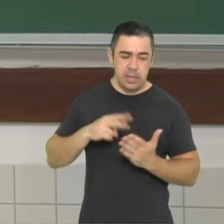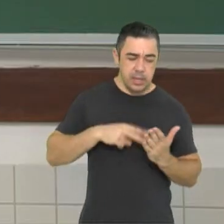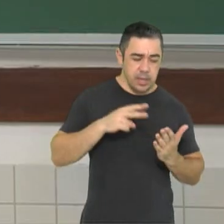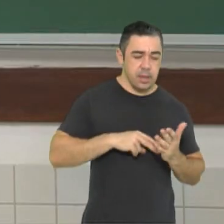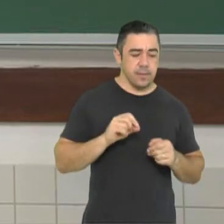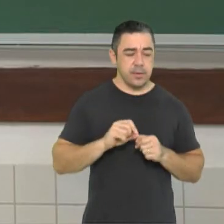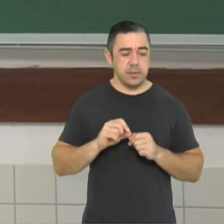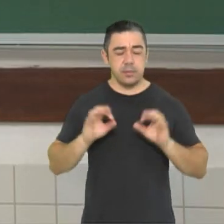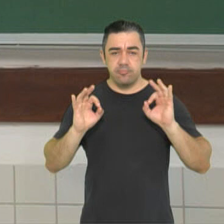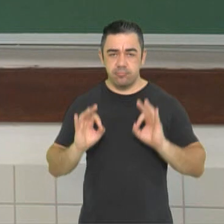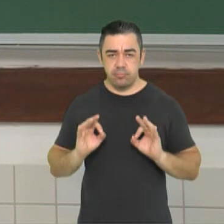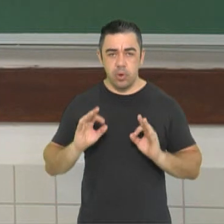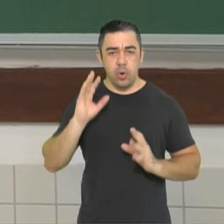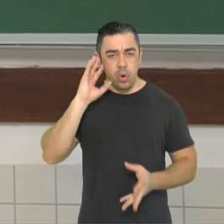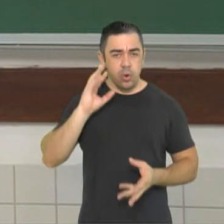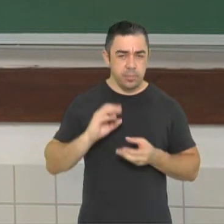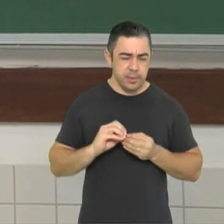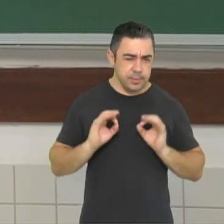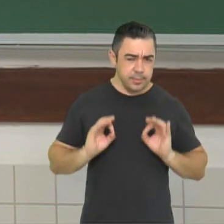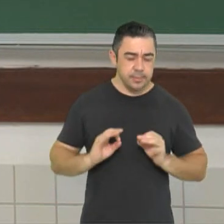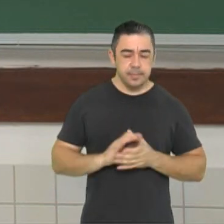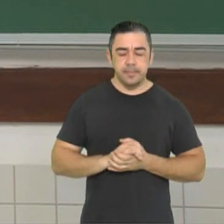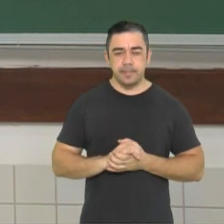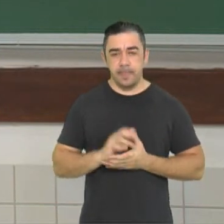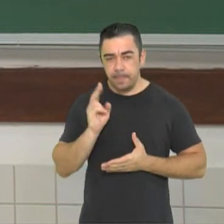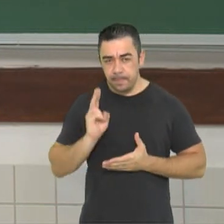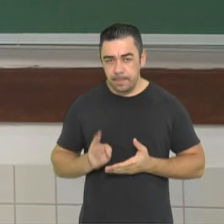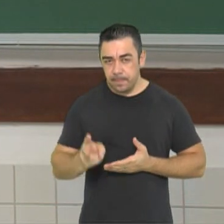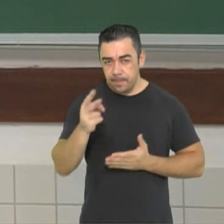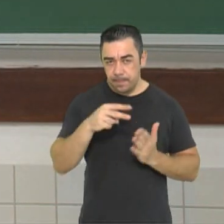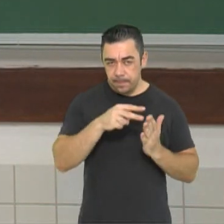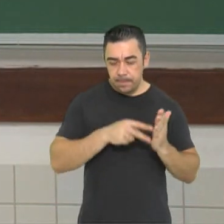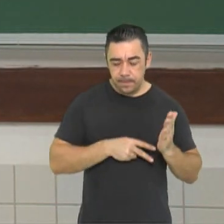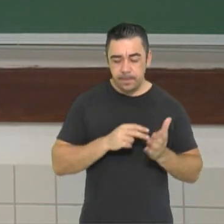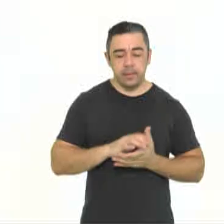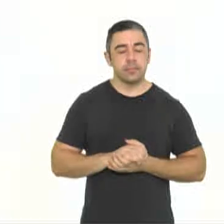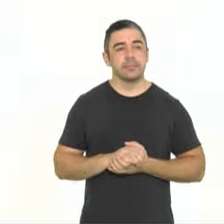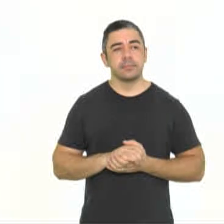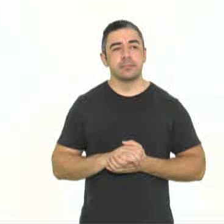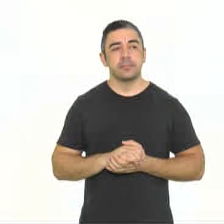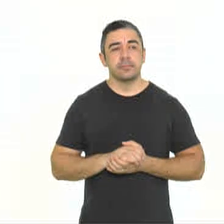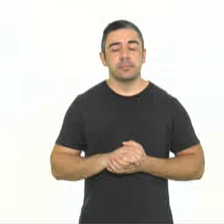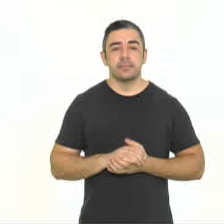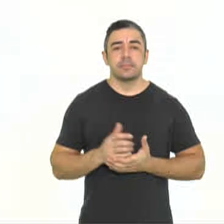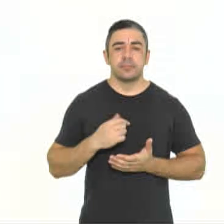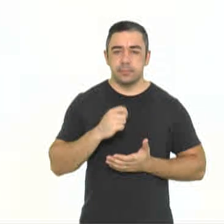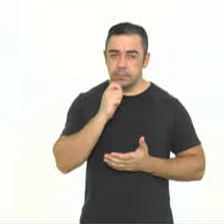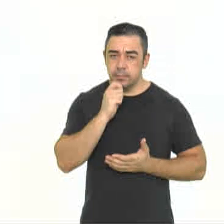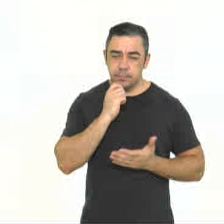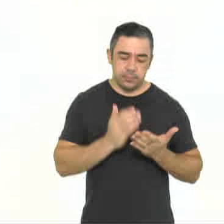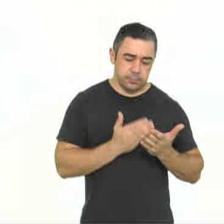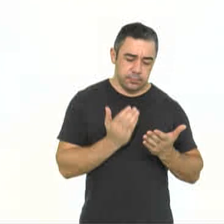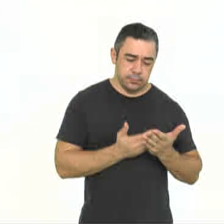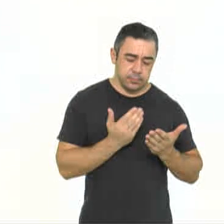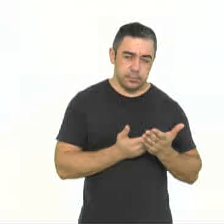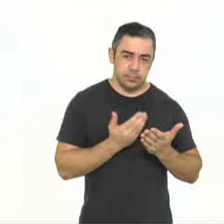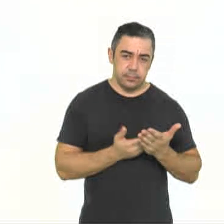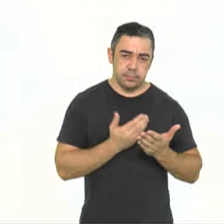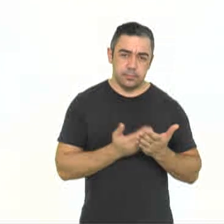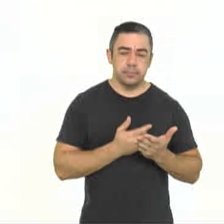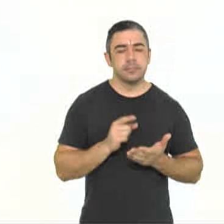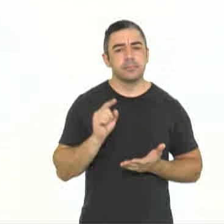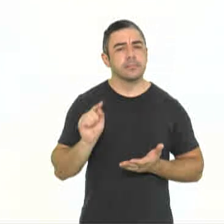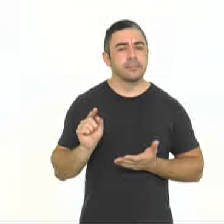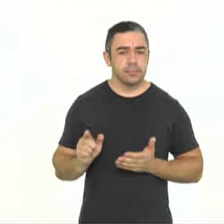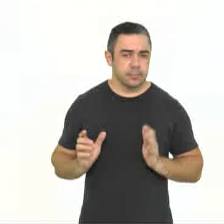fazer, compreender esse texto. Então, nós vamos continuar a leitura. Estive ainda folheando o cartapaço, a laia